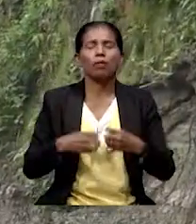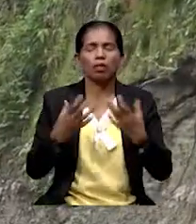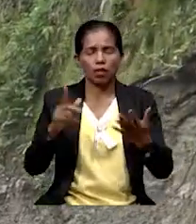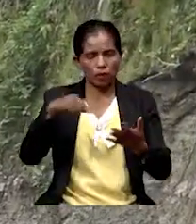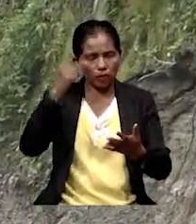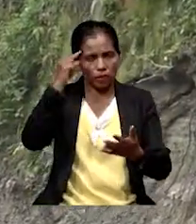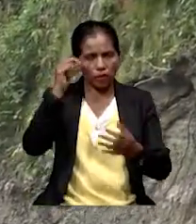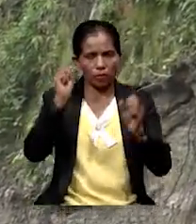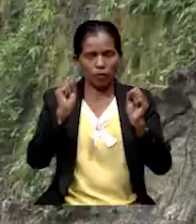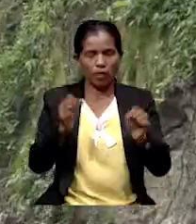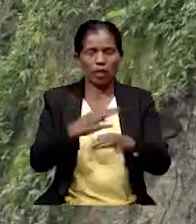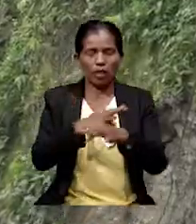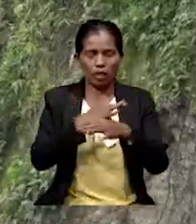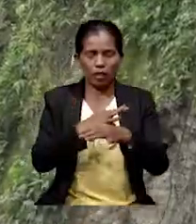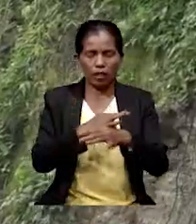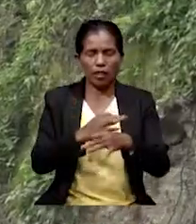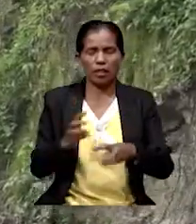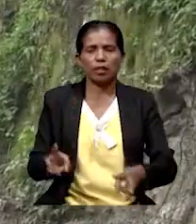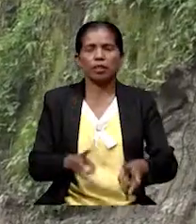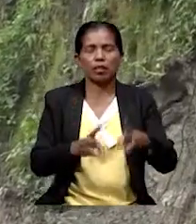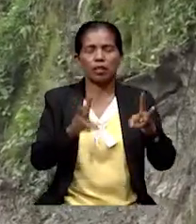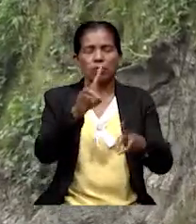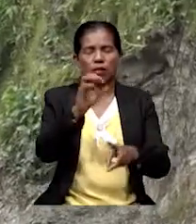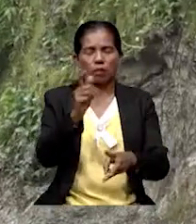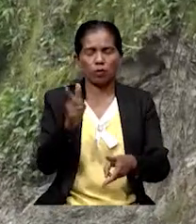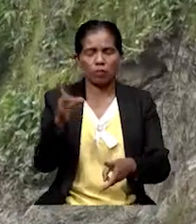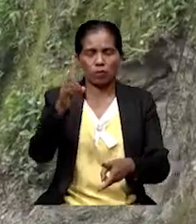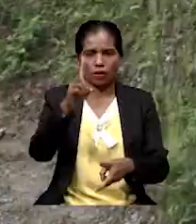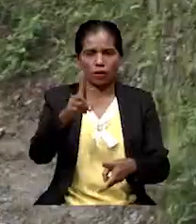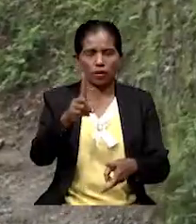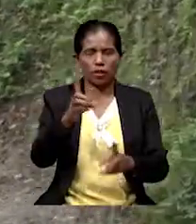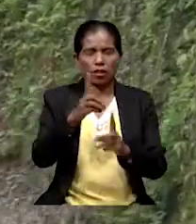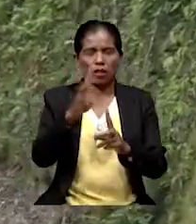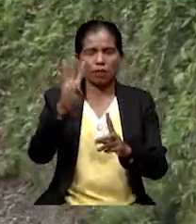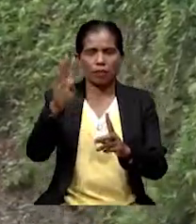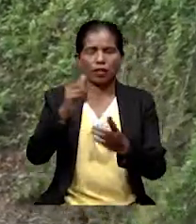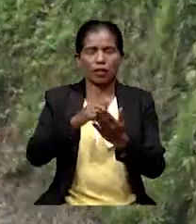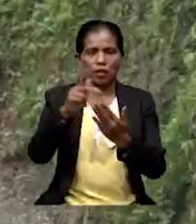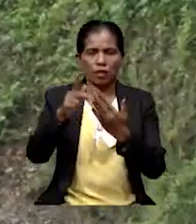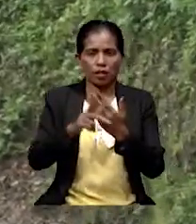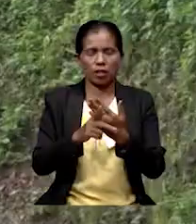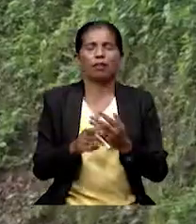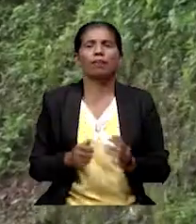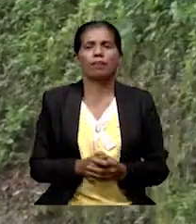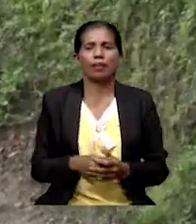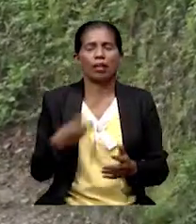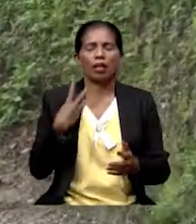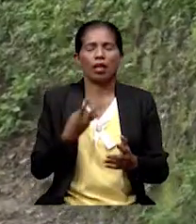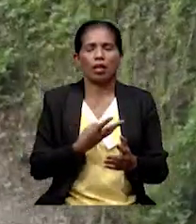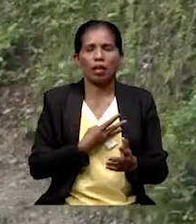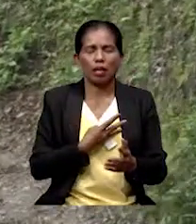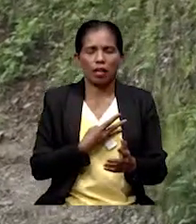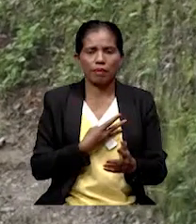governo bele construir dalang alternativa ne maka ia 2021 ia de 4 de abril quando dalang ne hetang afeta ona